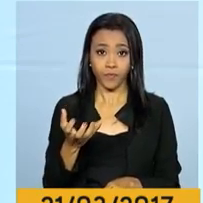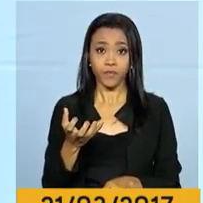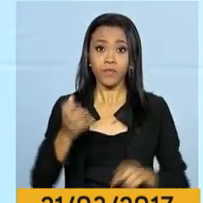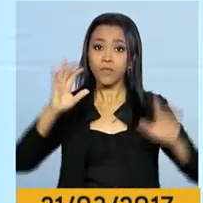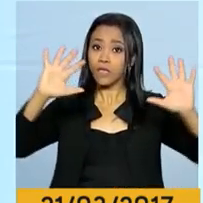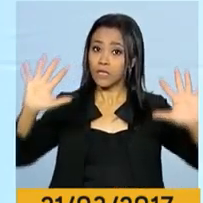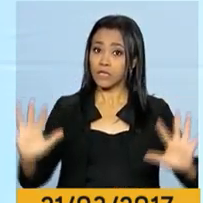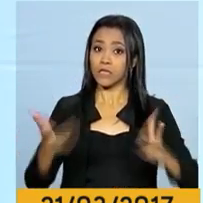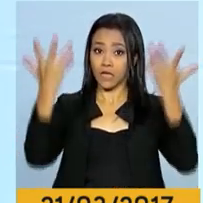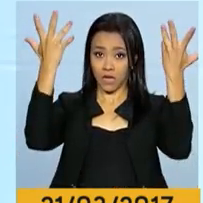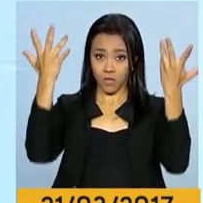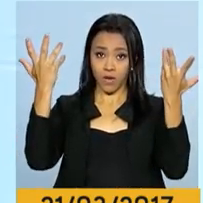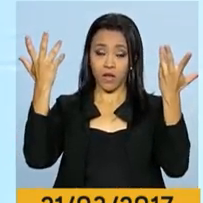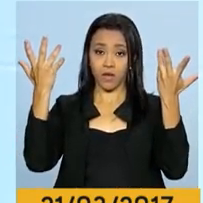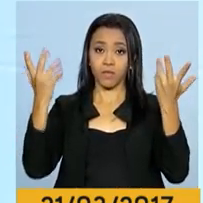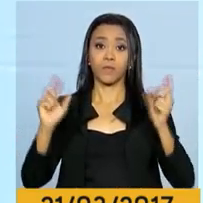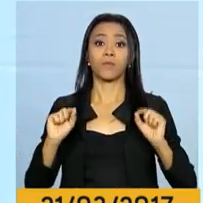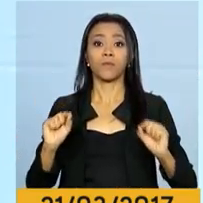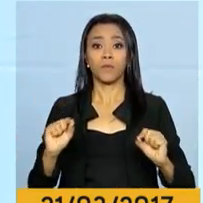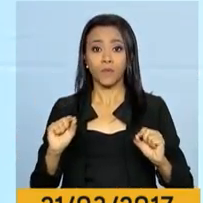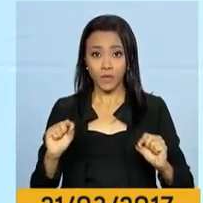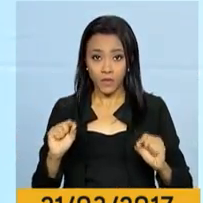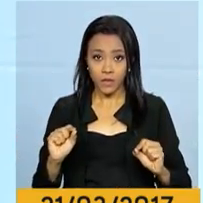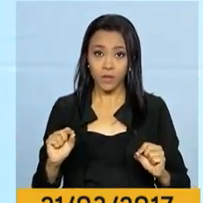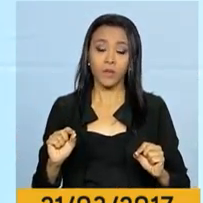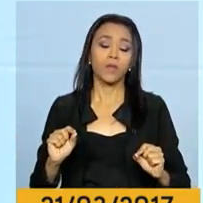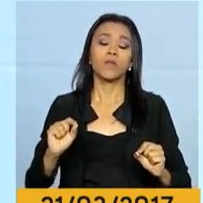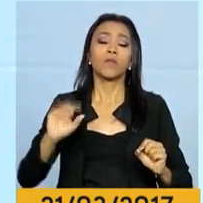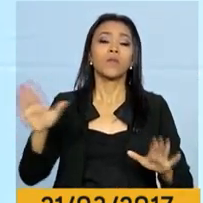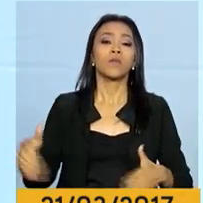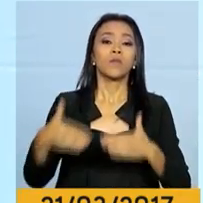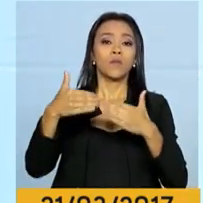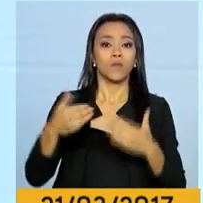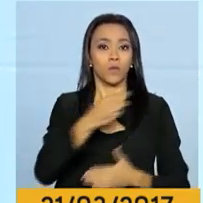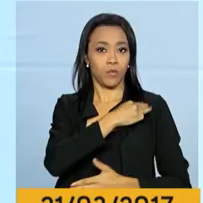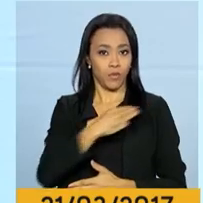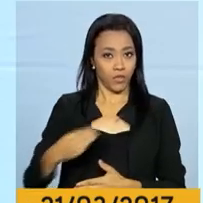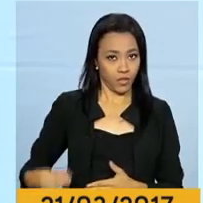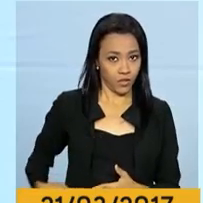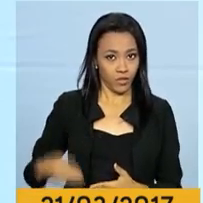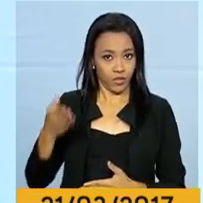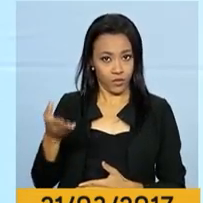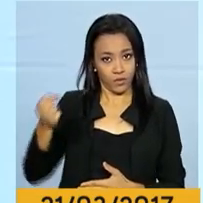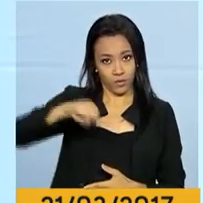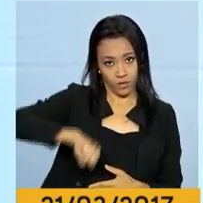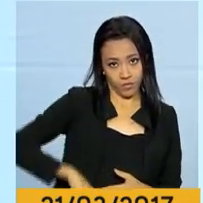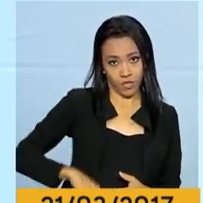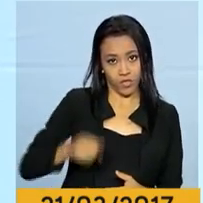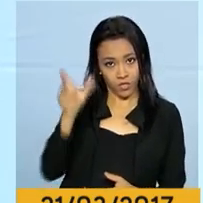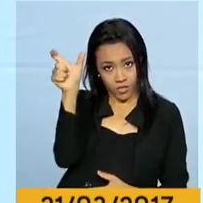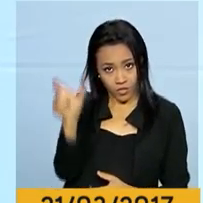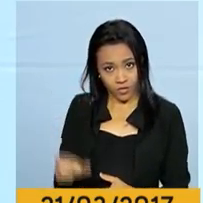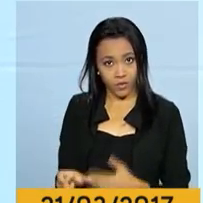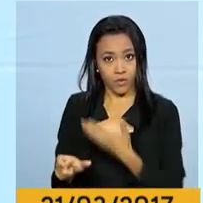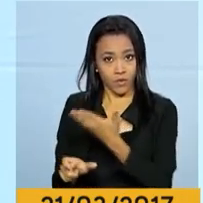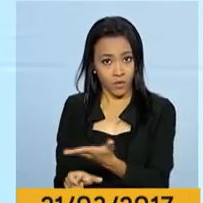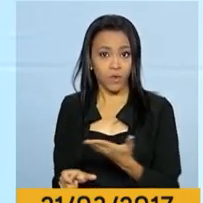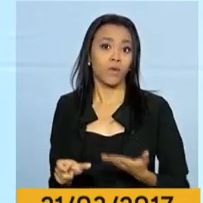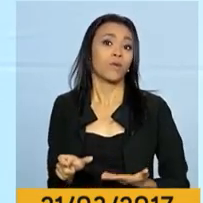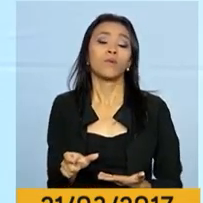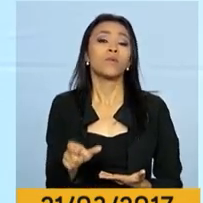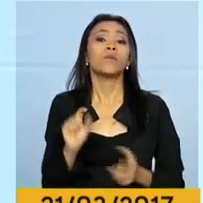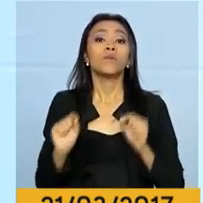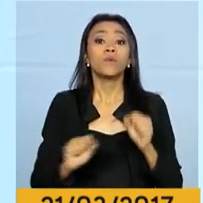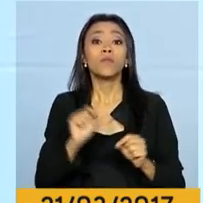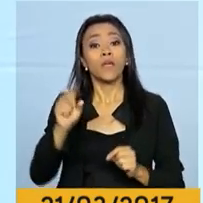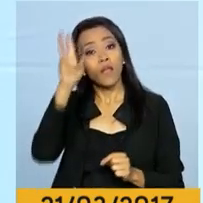relembrar o que fez o ministro embaixador Jaguaribe, relembrando a figura